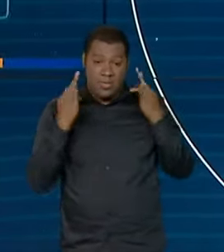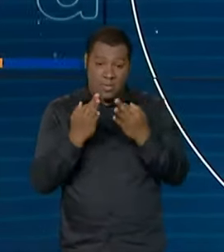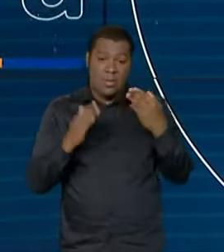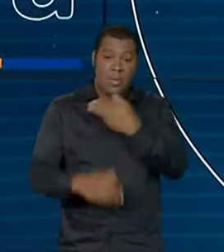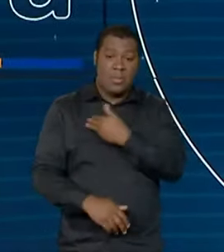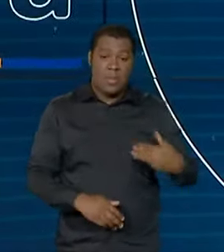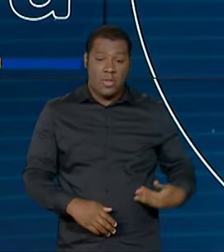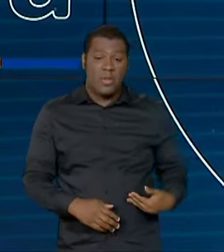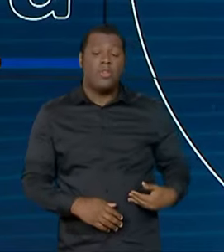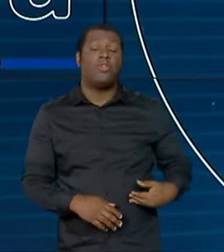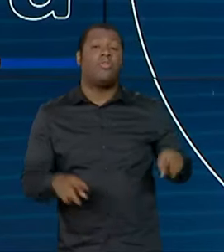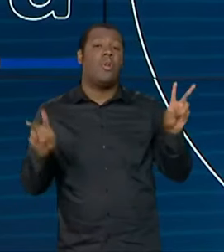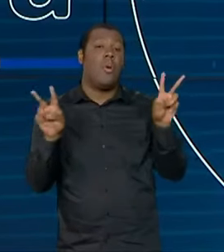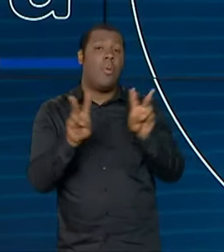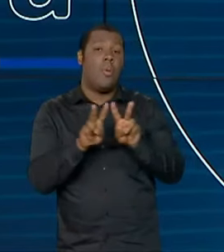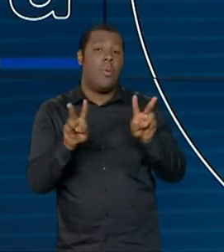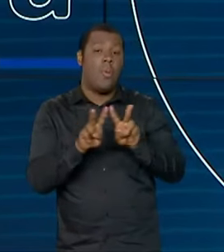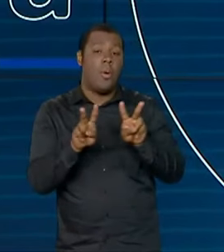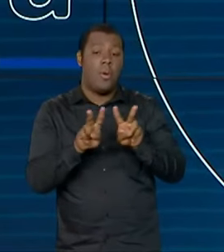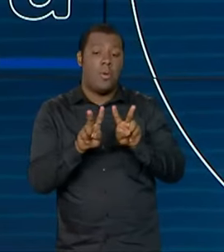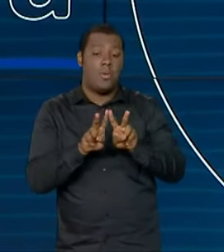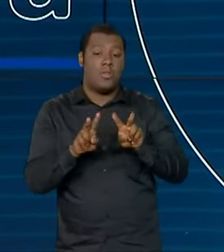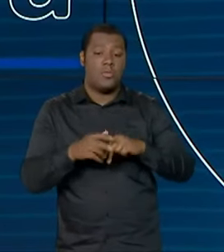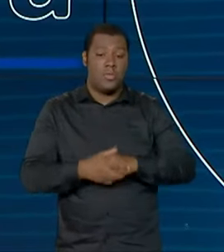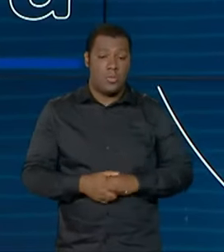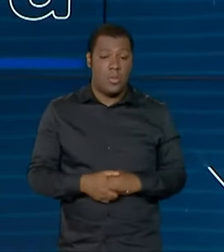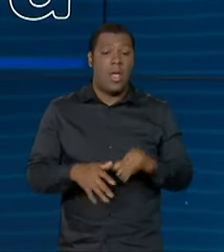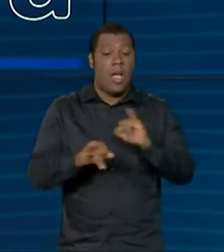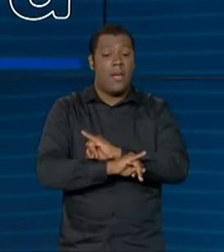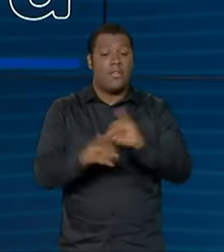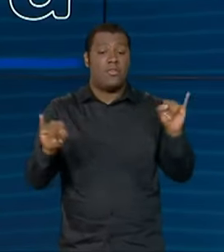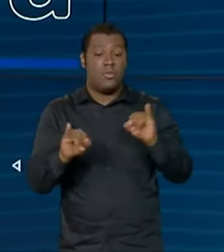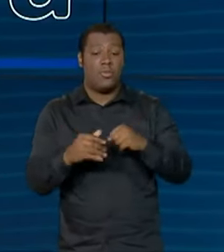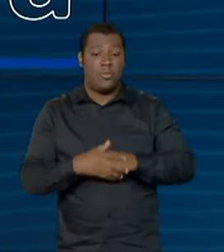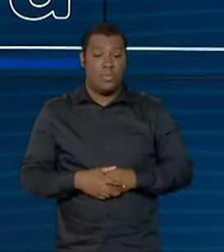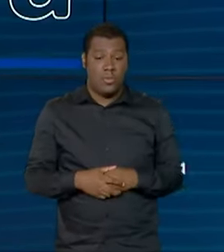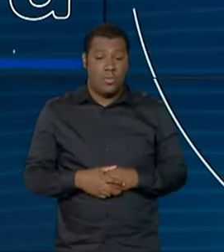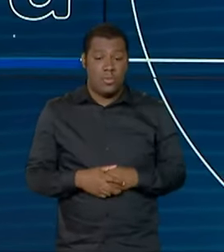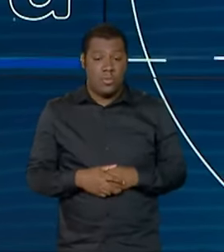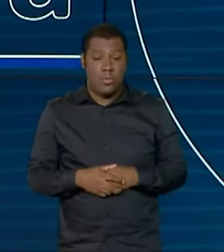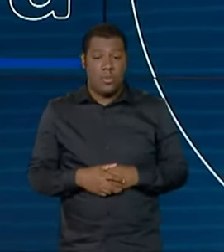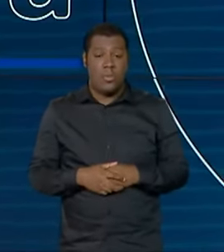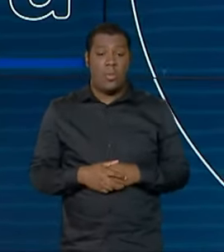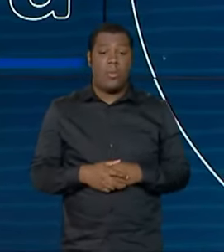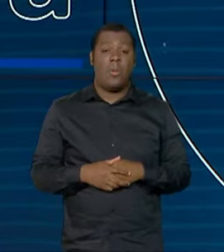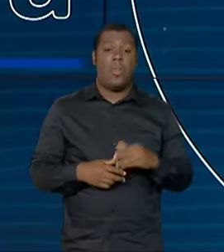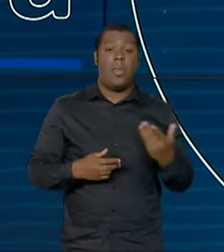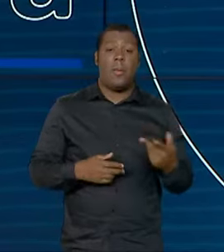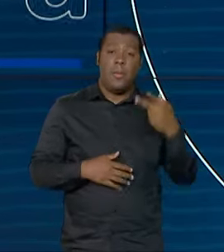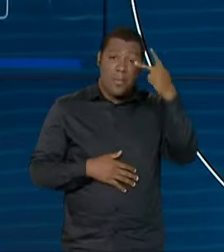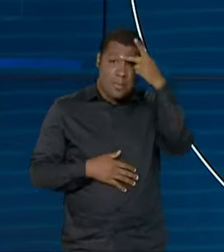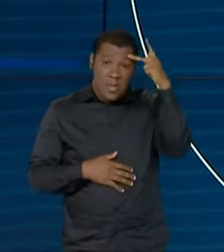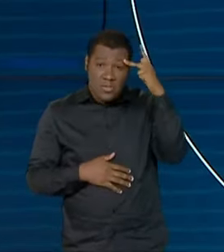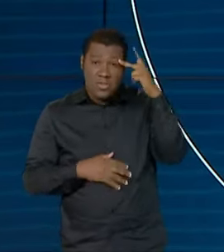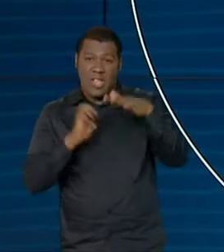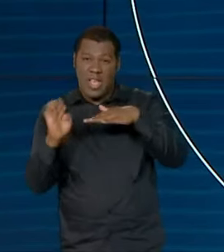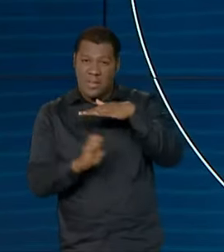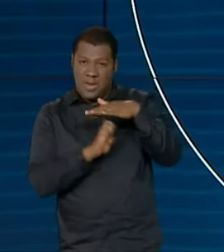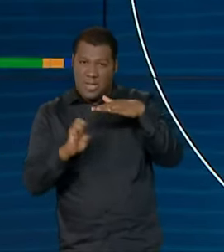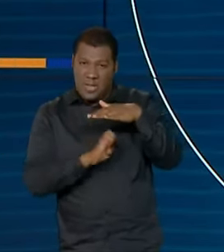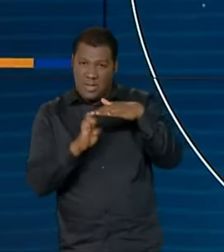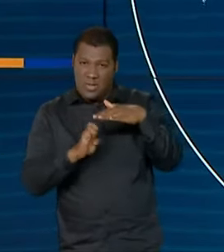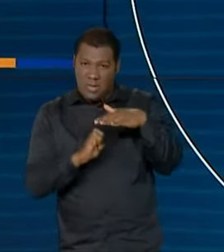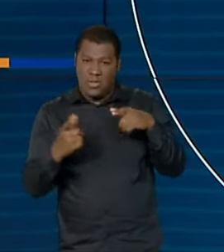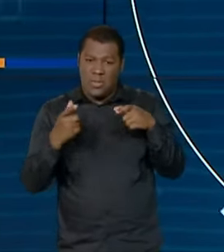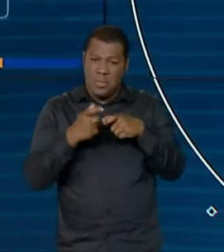Social, Família e Combate à Fome, Wellington Dias, destacou que antes do programa, os pequenos empreendedores tinham